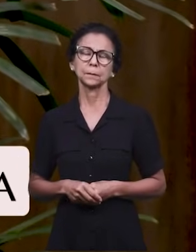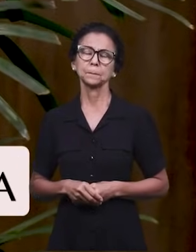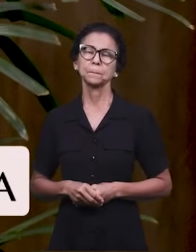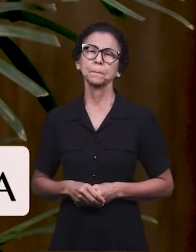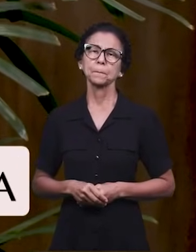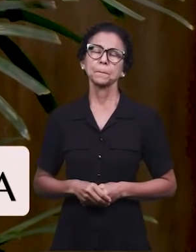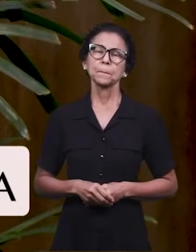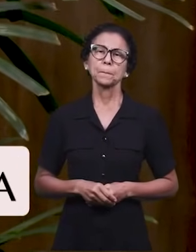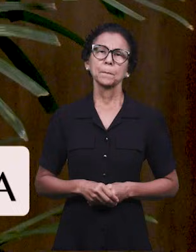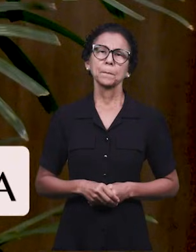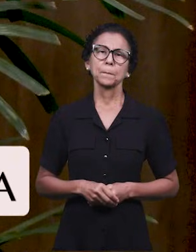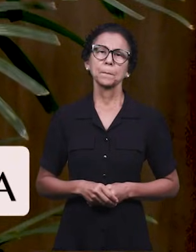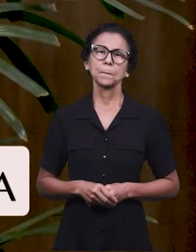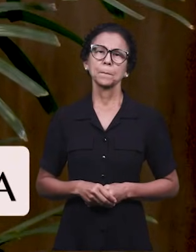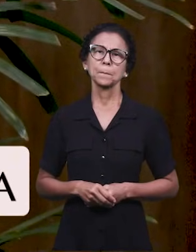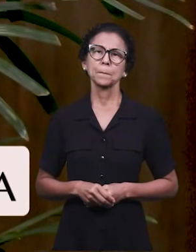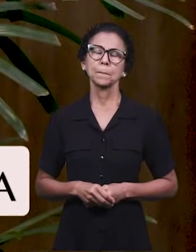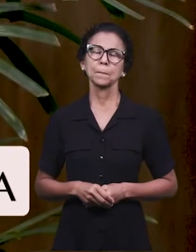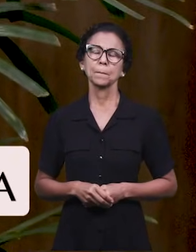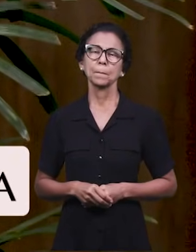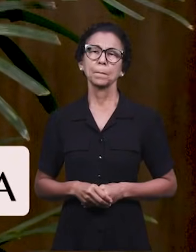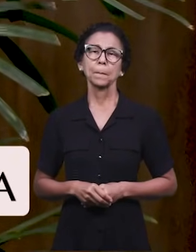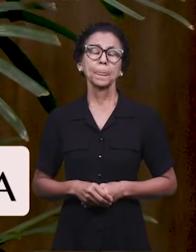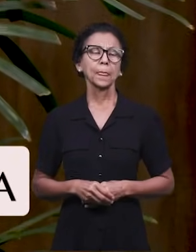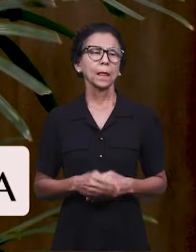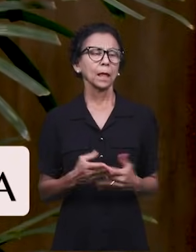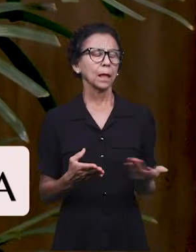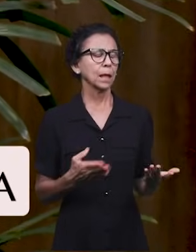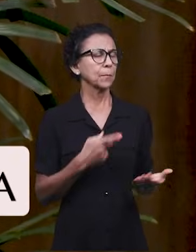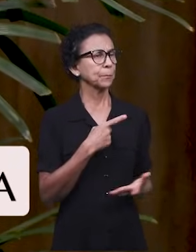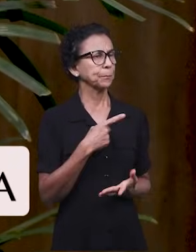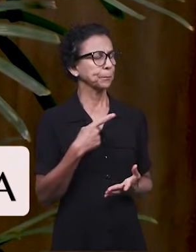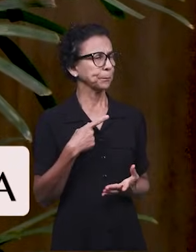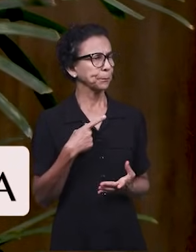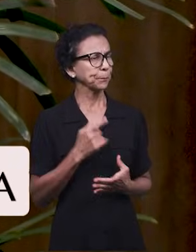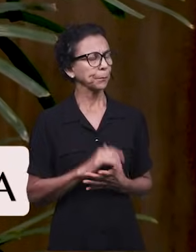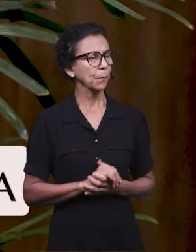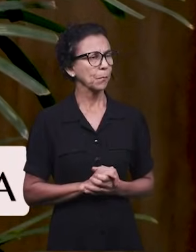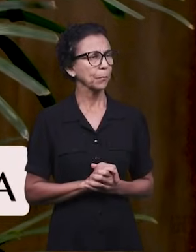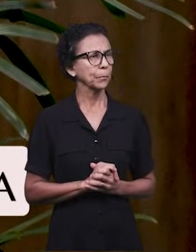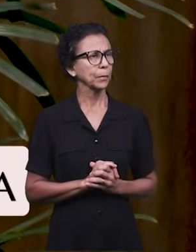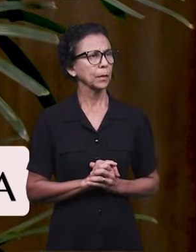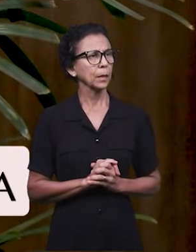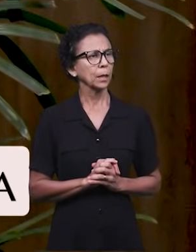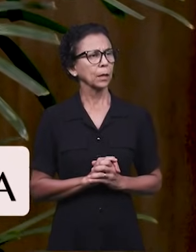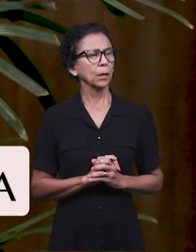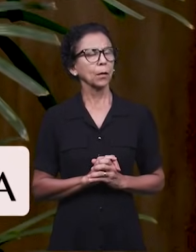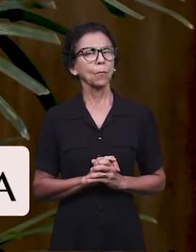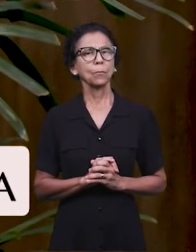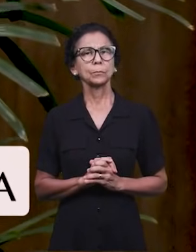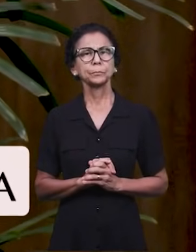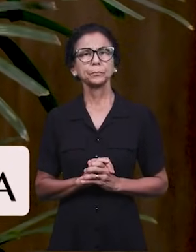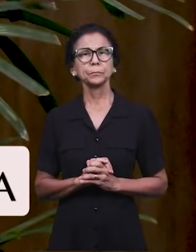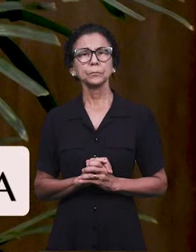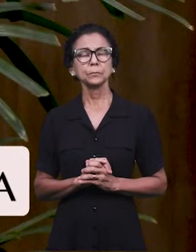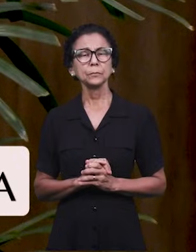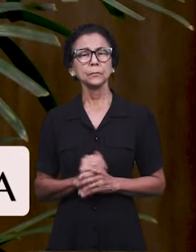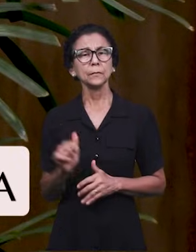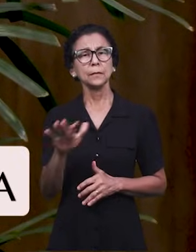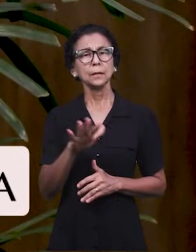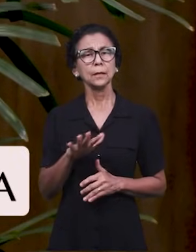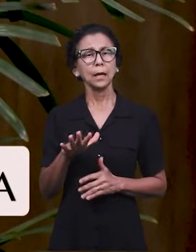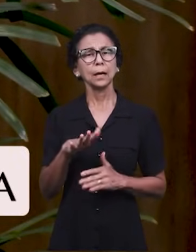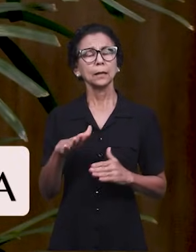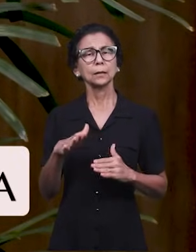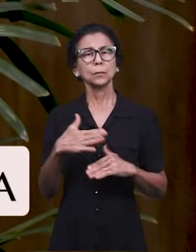país. Agora, pastor Alexandre, quais são os requisitos educacionais e